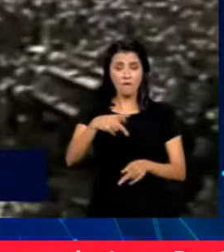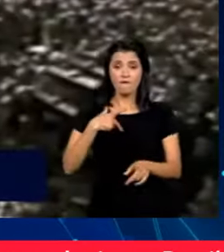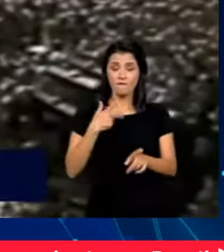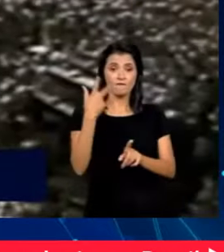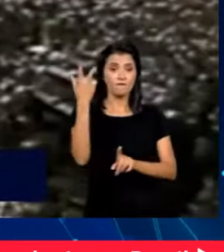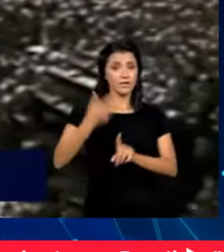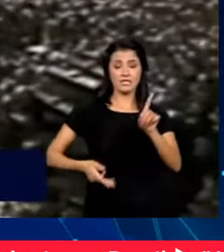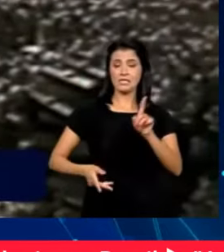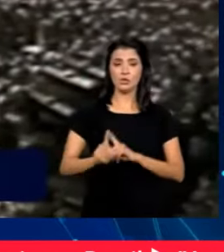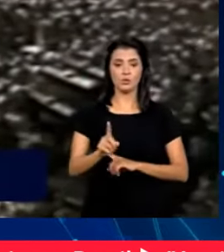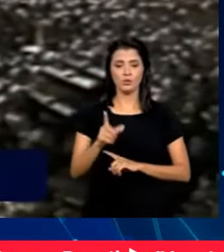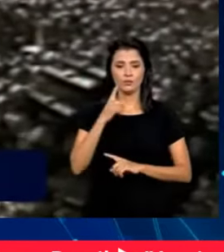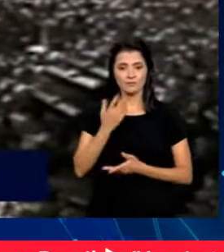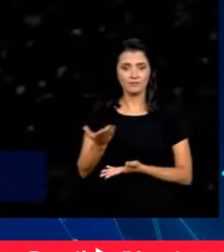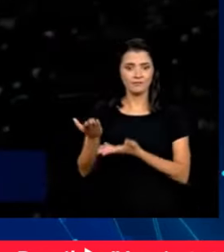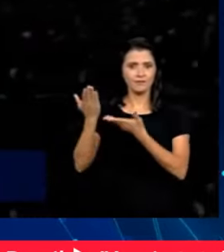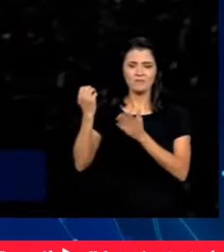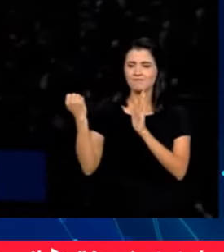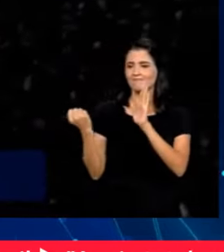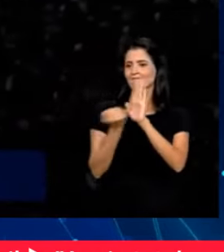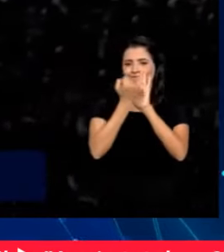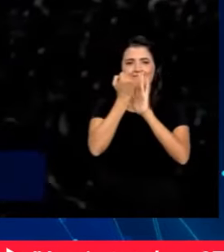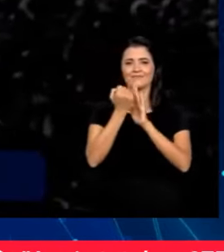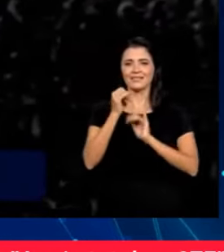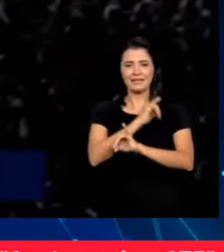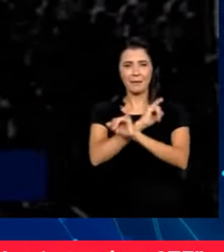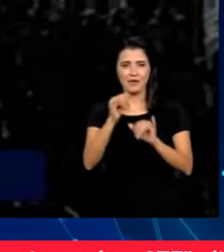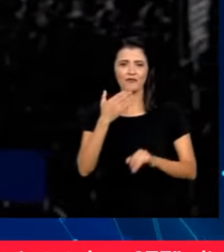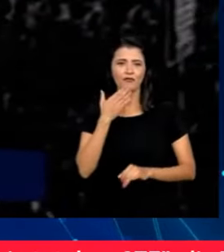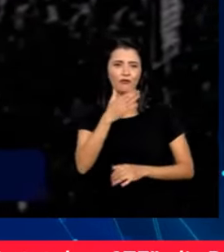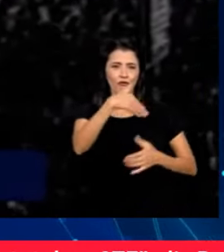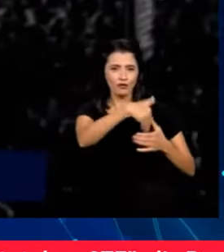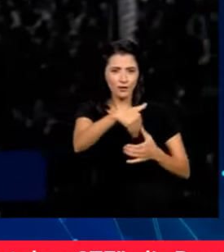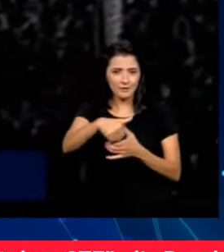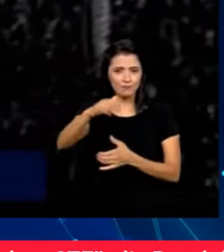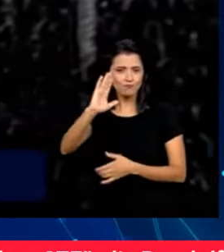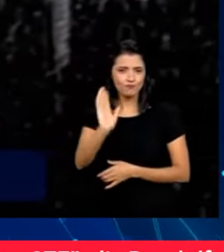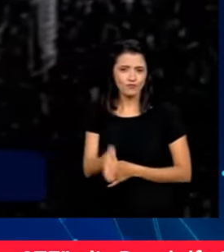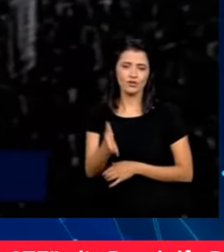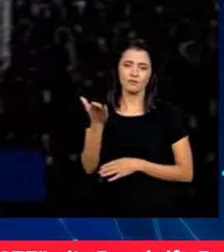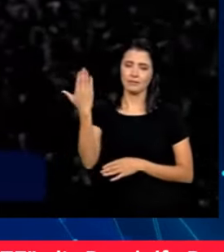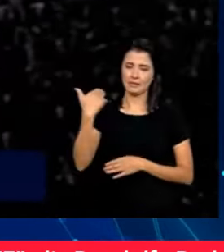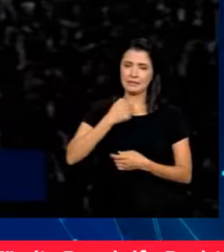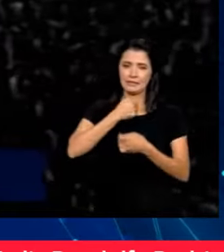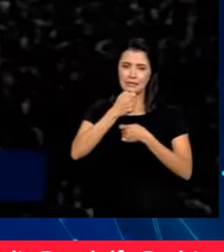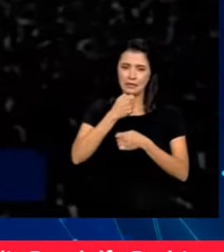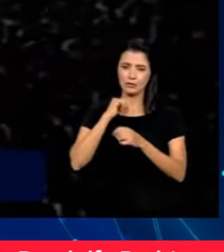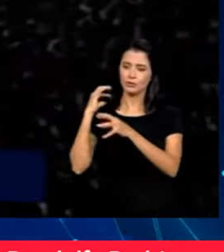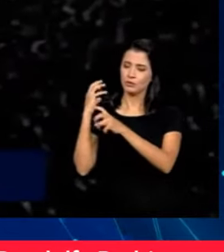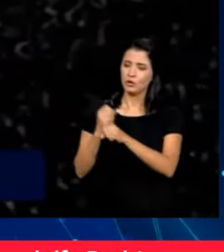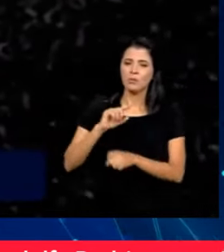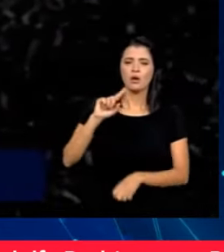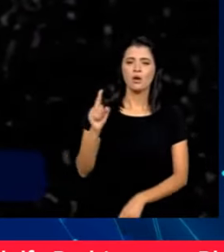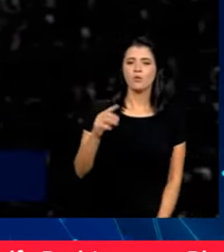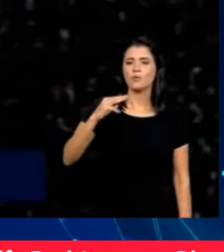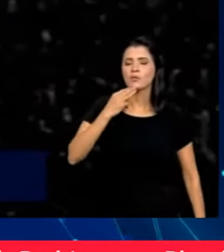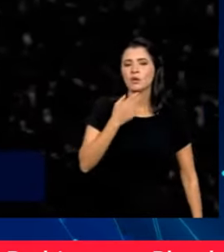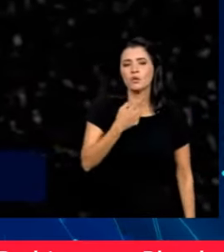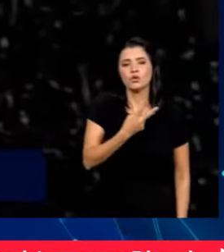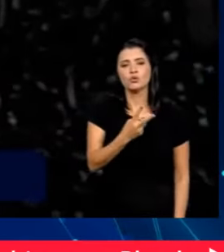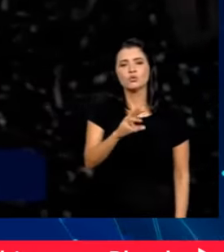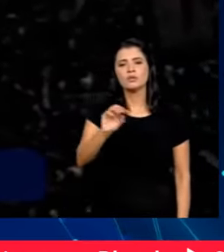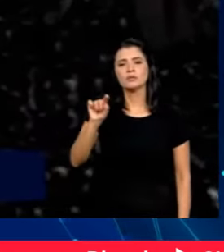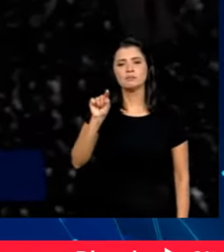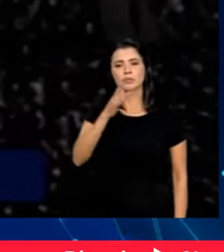comício do Rio foi um dos mais marcantes da campanha pelas diretas. Segundo a imprensa da época, foram cerca de